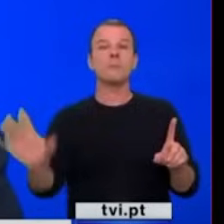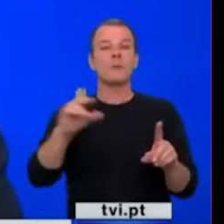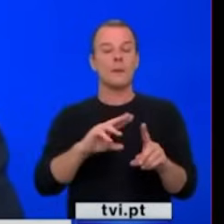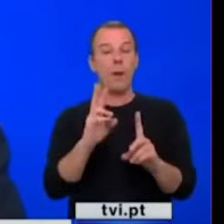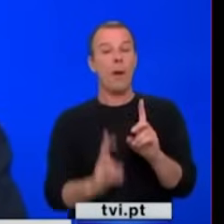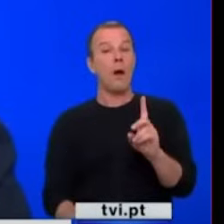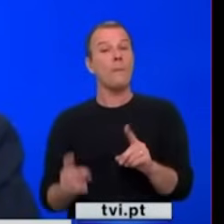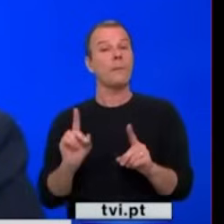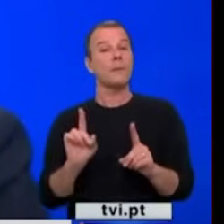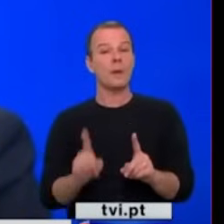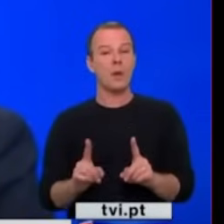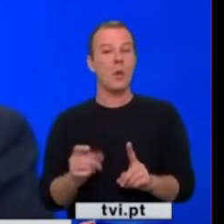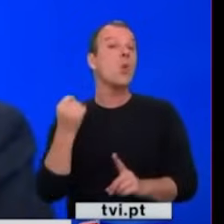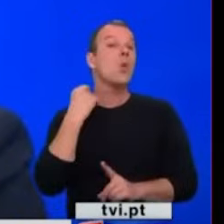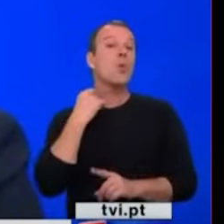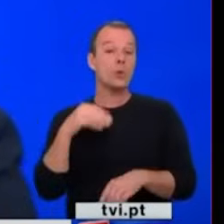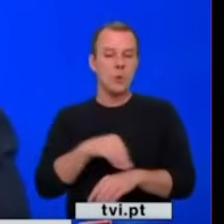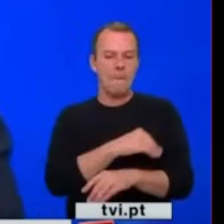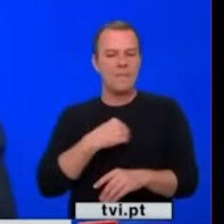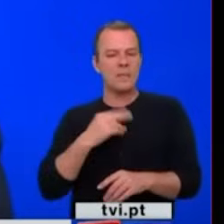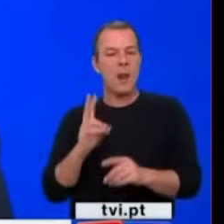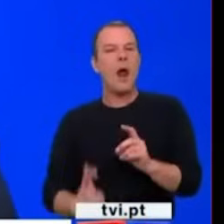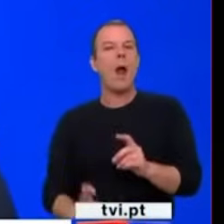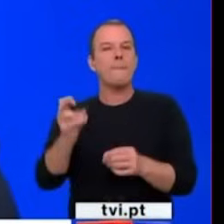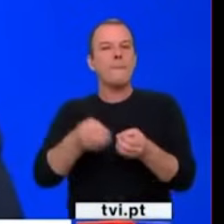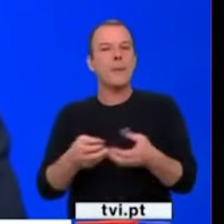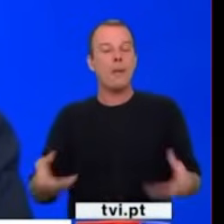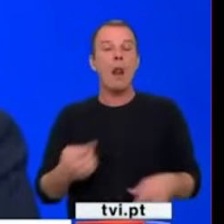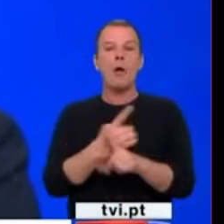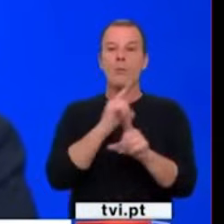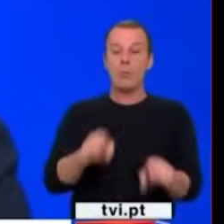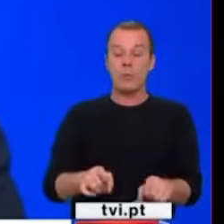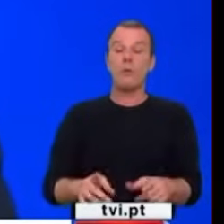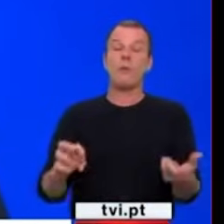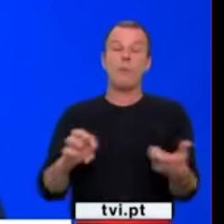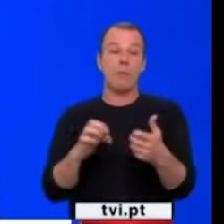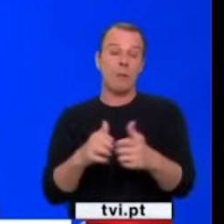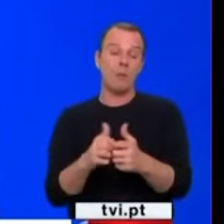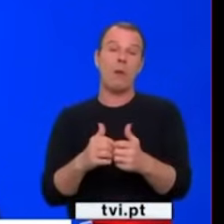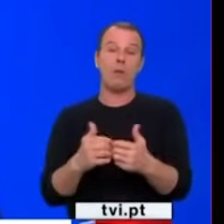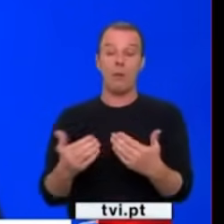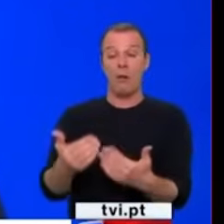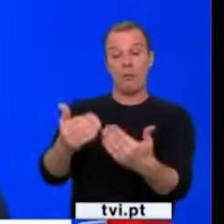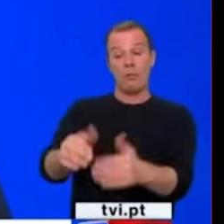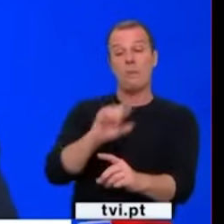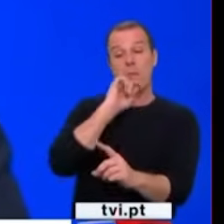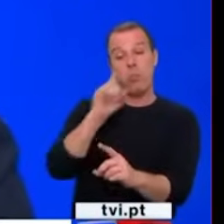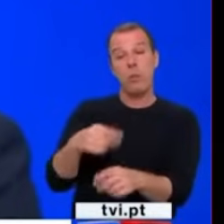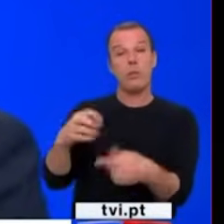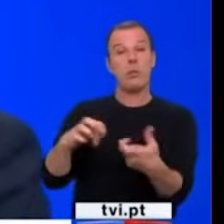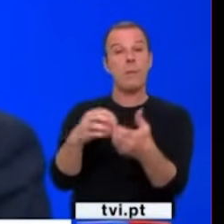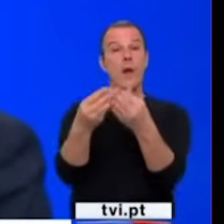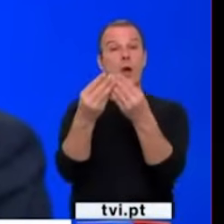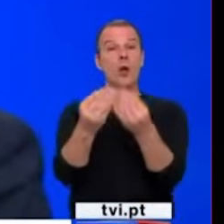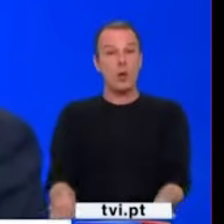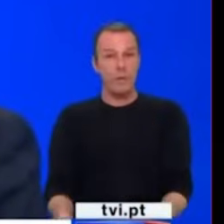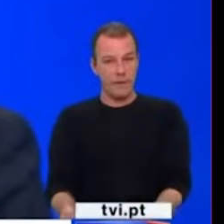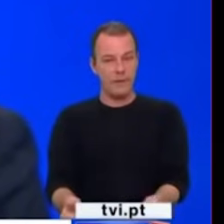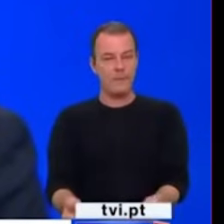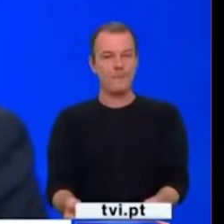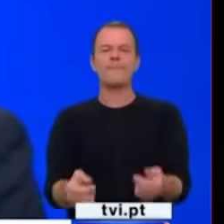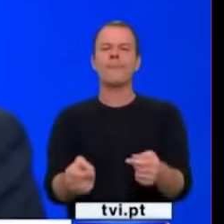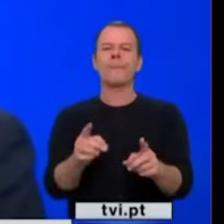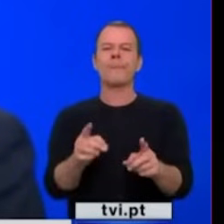é oferta dos cursos de medicina porque esta não sendo o problema Pilar é um problema que a Médio prazo nos pode resolver o problema o que é que não pode ser feito é